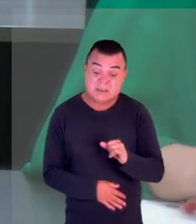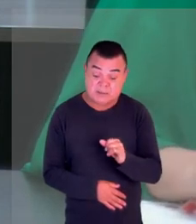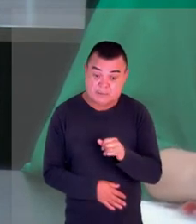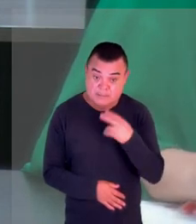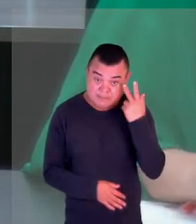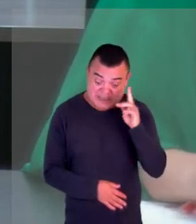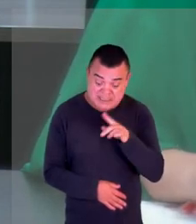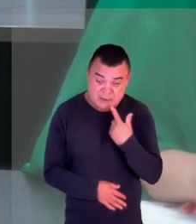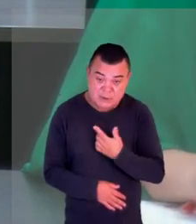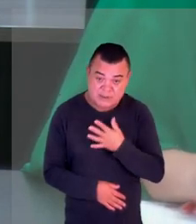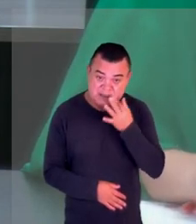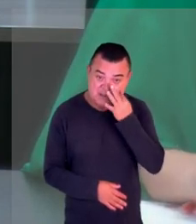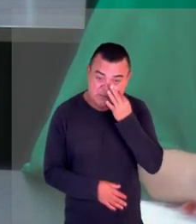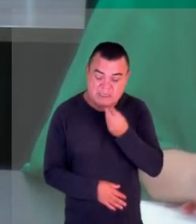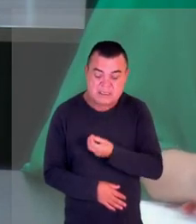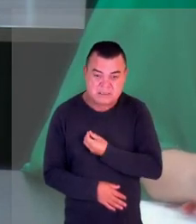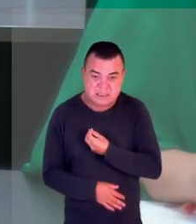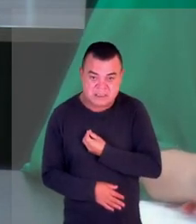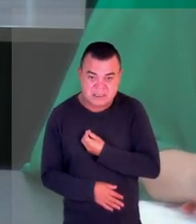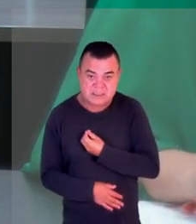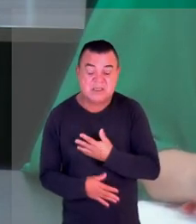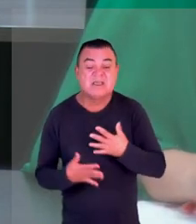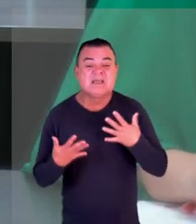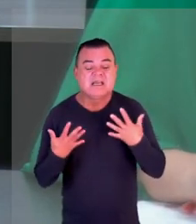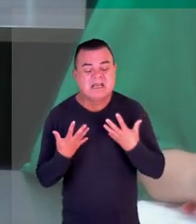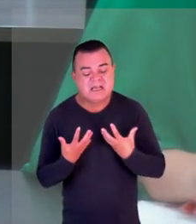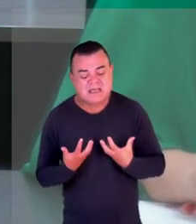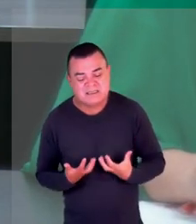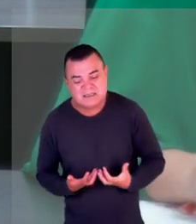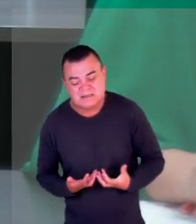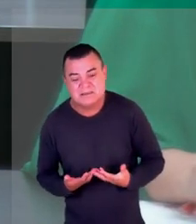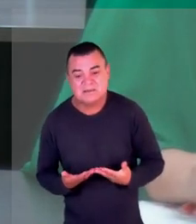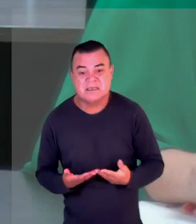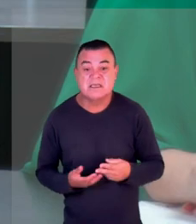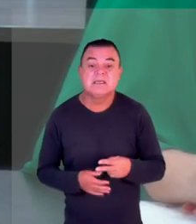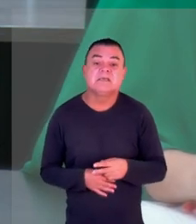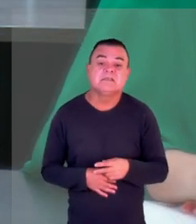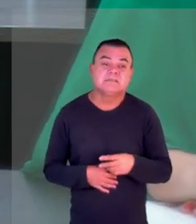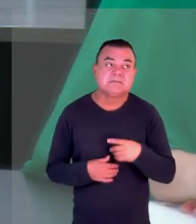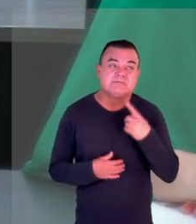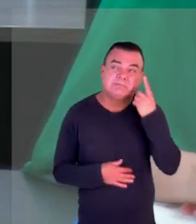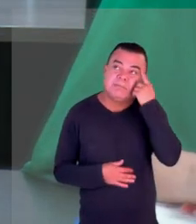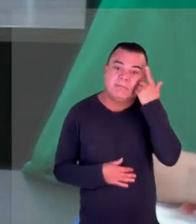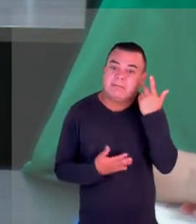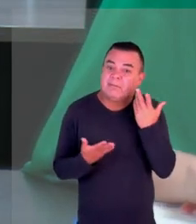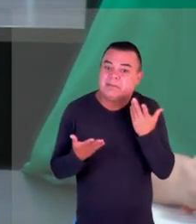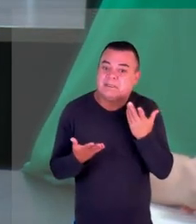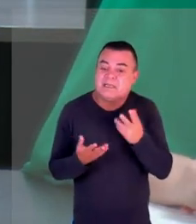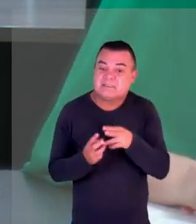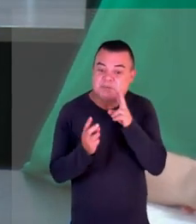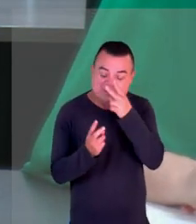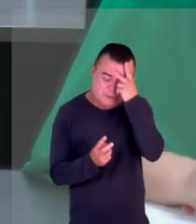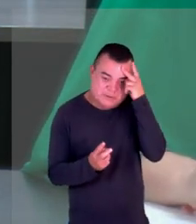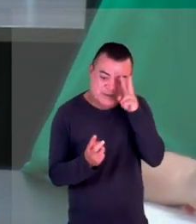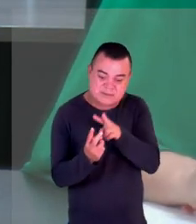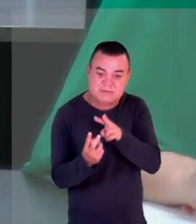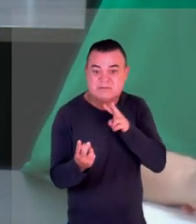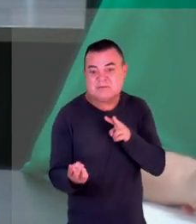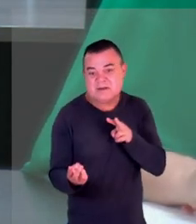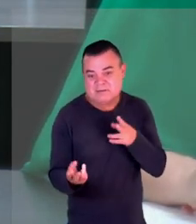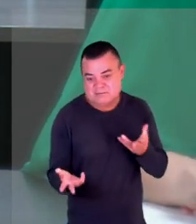você imagine quem tá eh acompanhando online então assim Isso demonstra que apesar de nossa